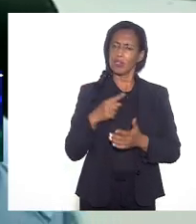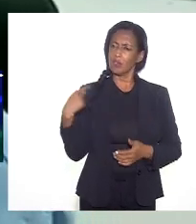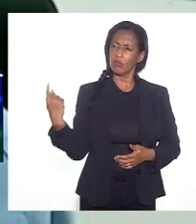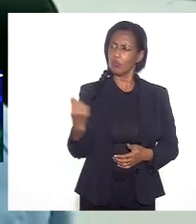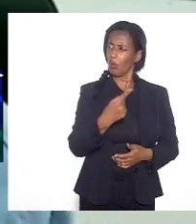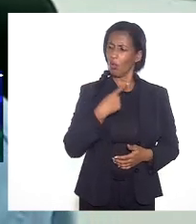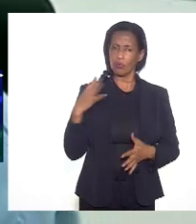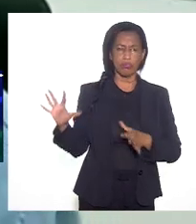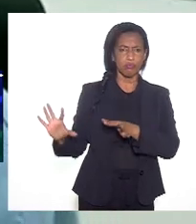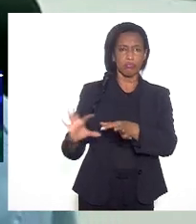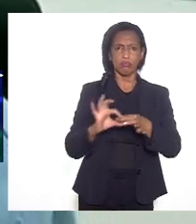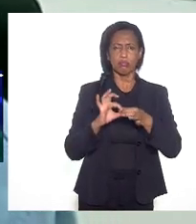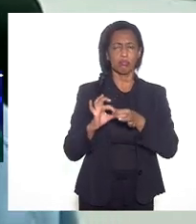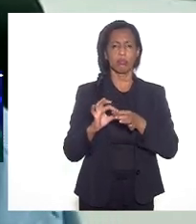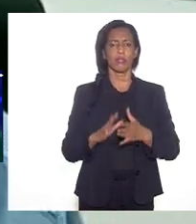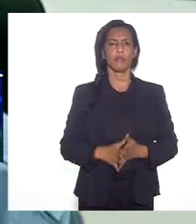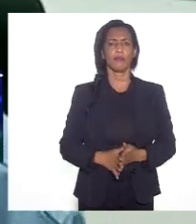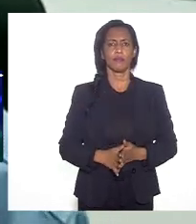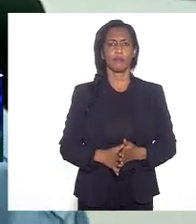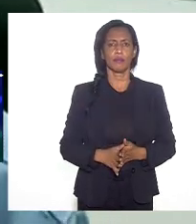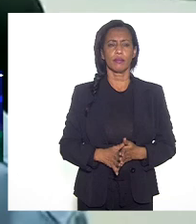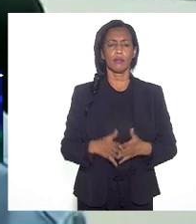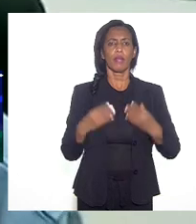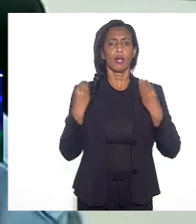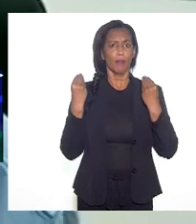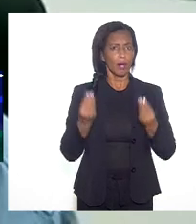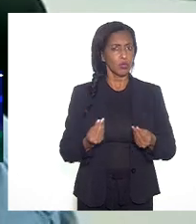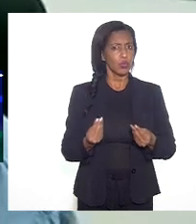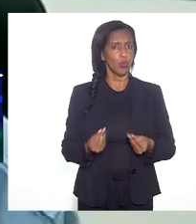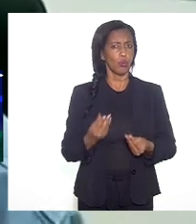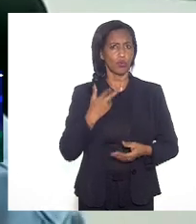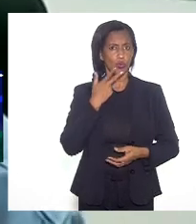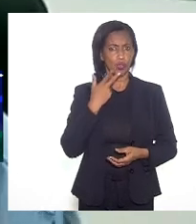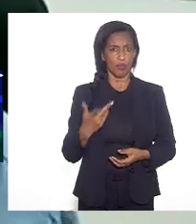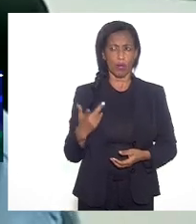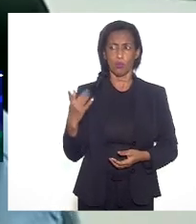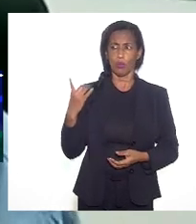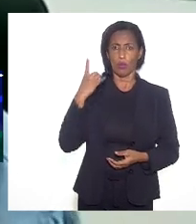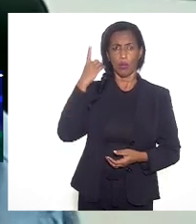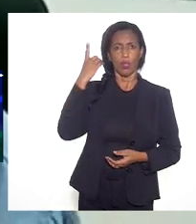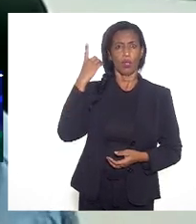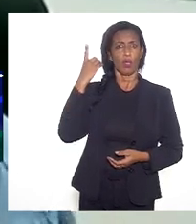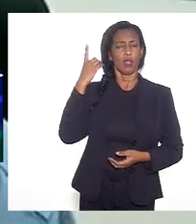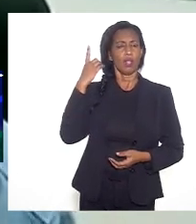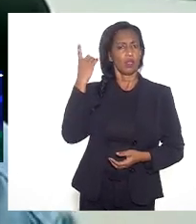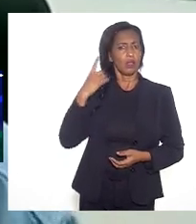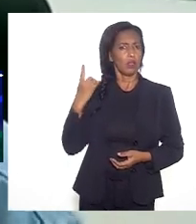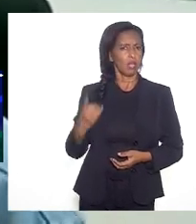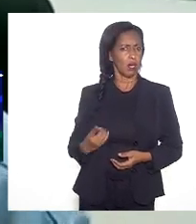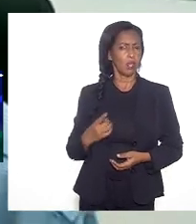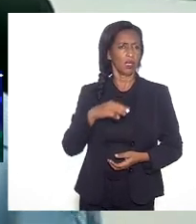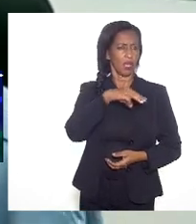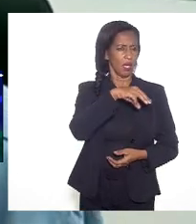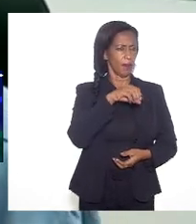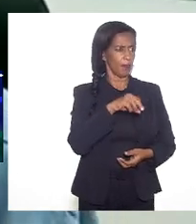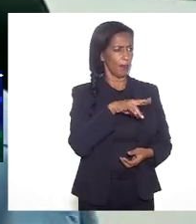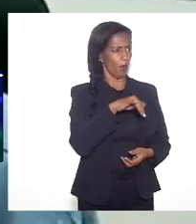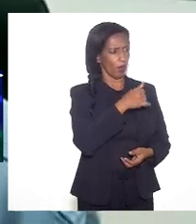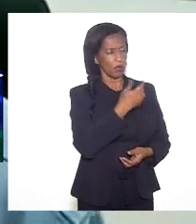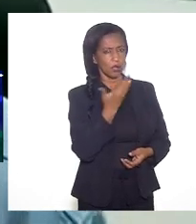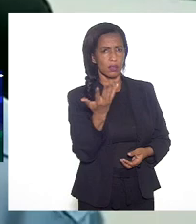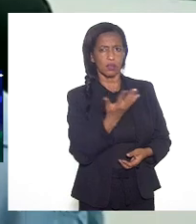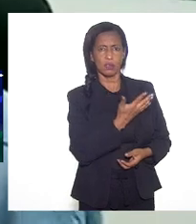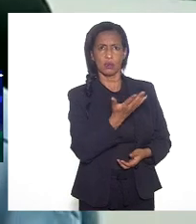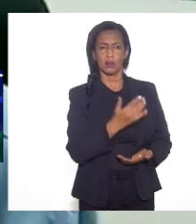nós. Mas, como bem disse aqui a deputada Dani e a deputada Mônica Francisco,